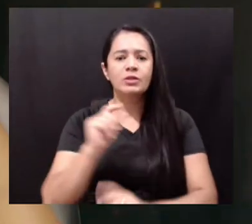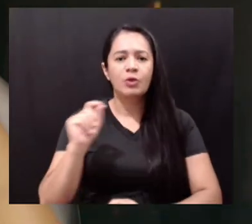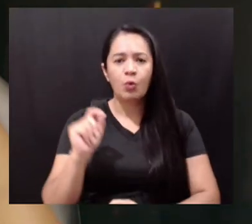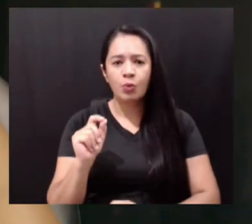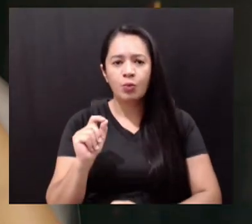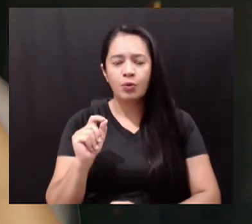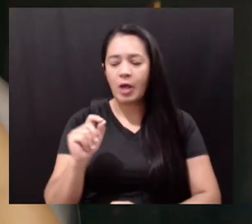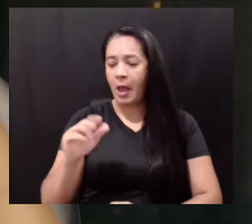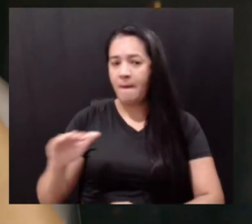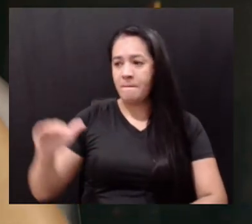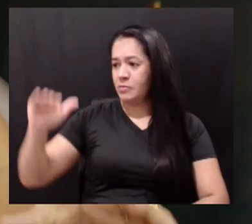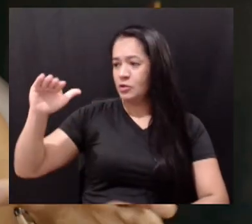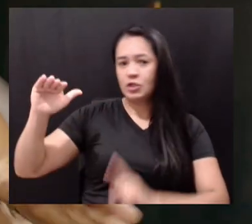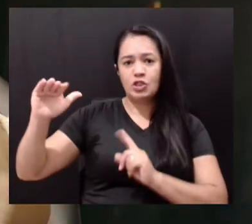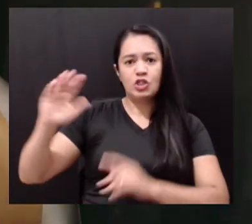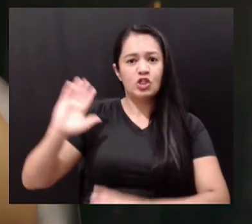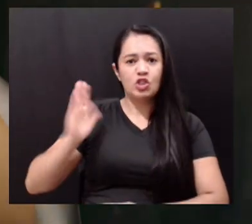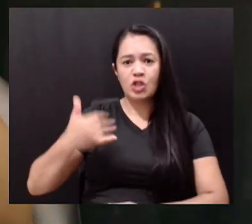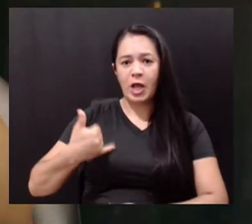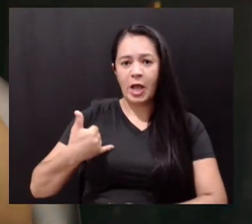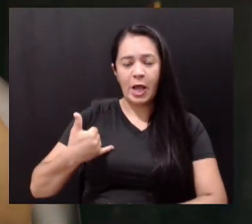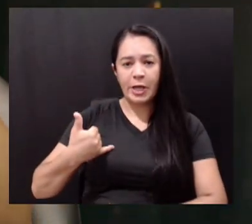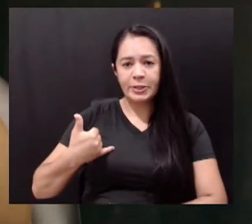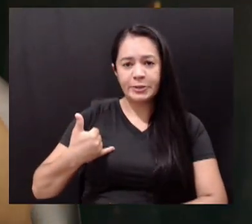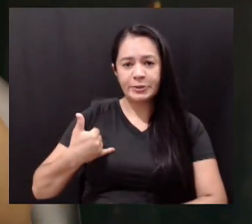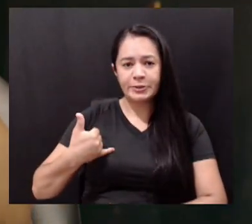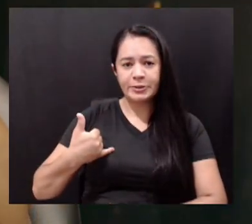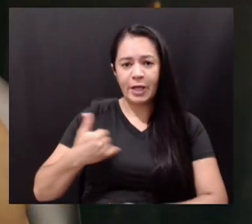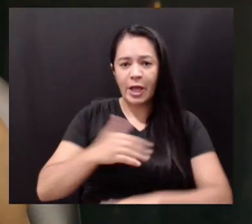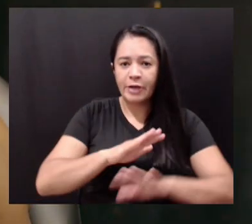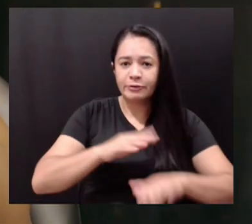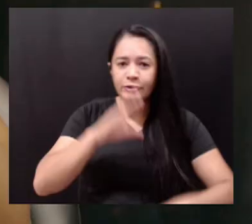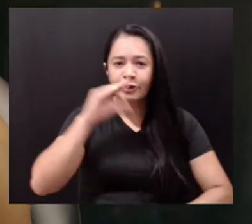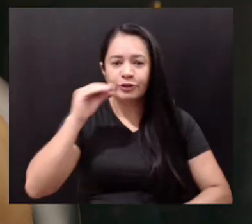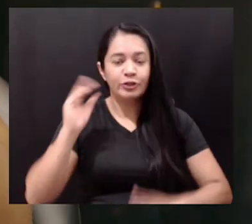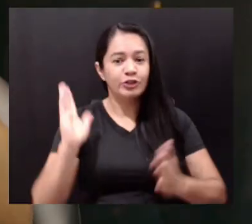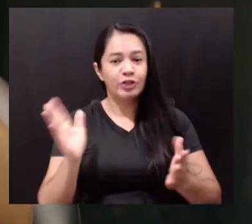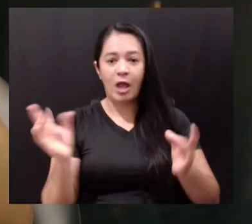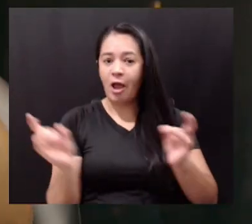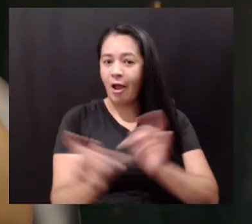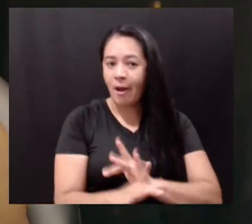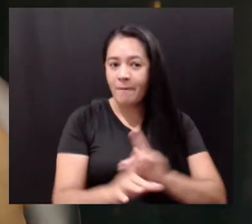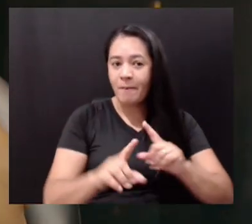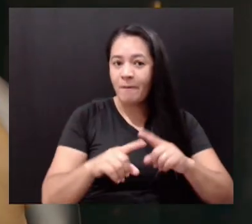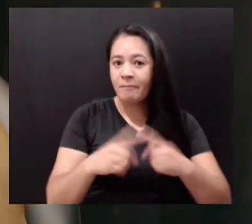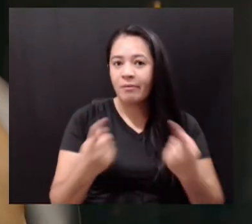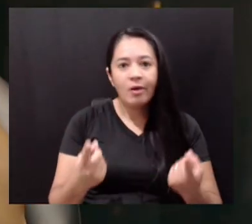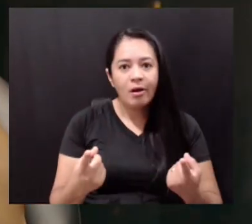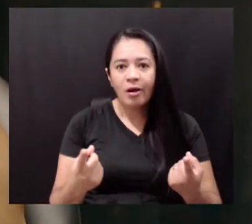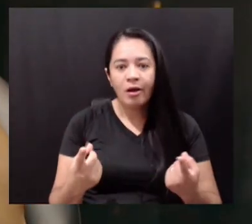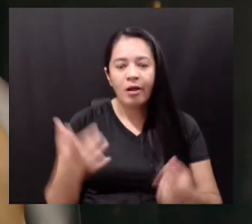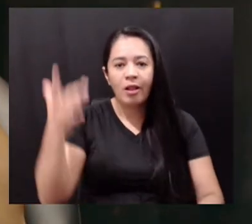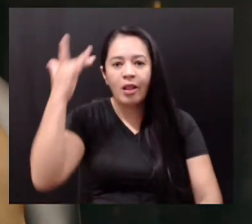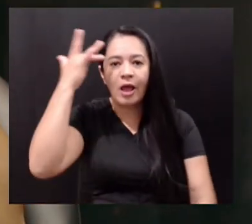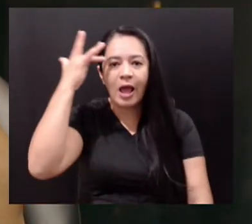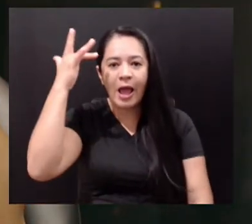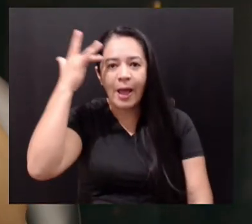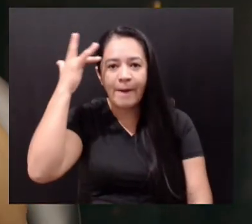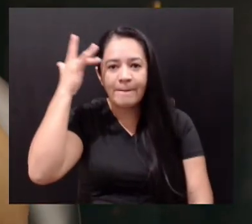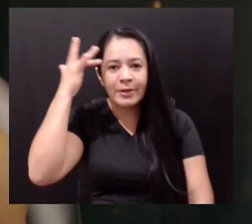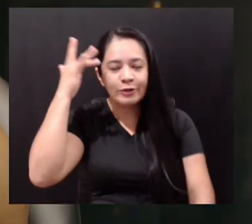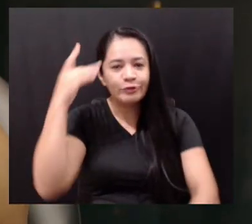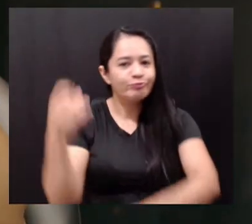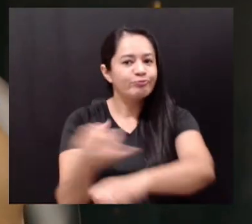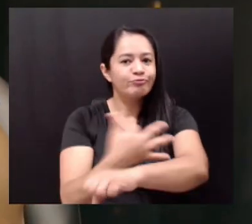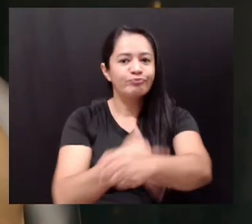infância e pela adolescência, cronologicamente falando, mas não amadureceu emocionalmente. E,